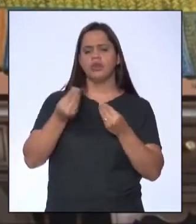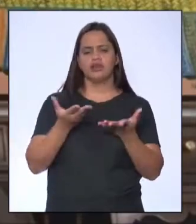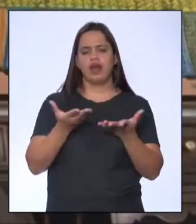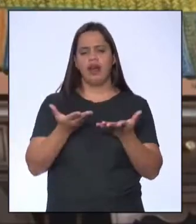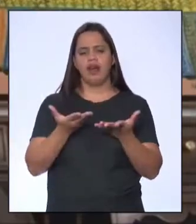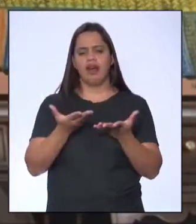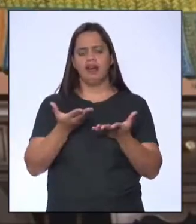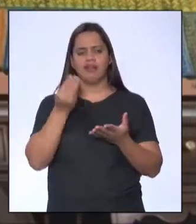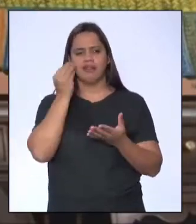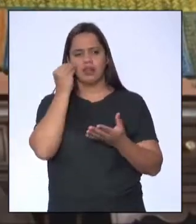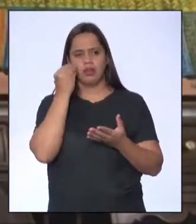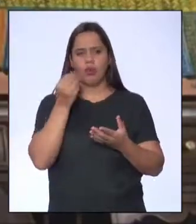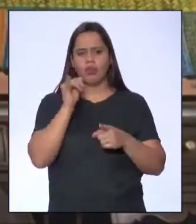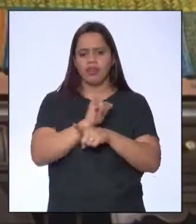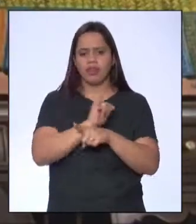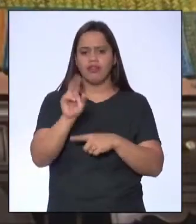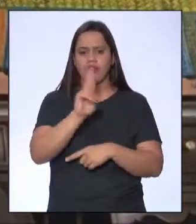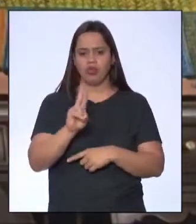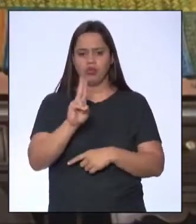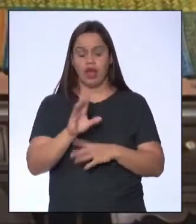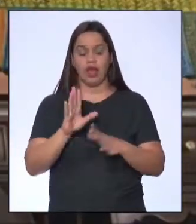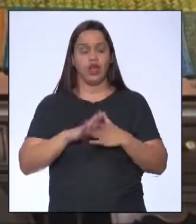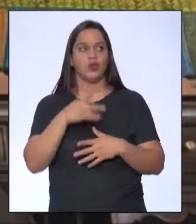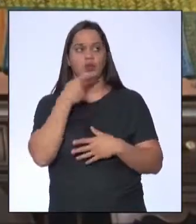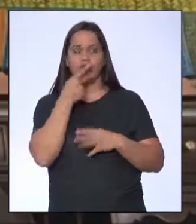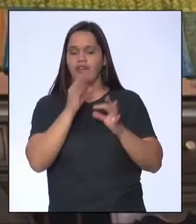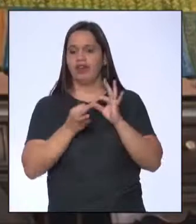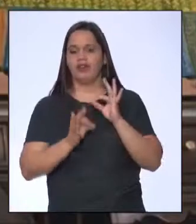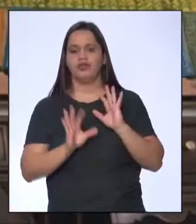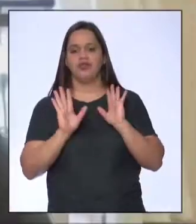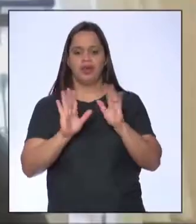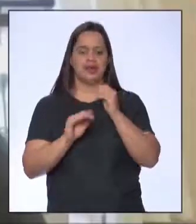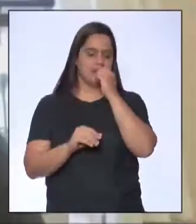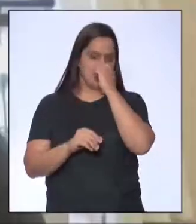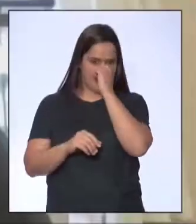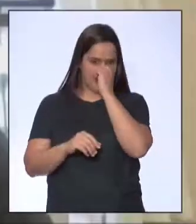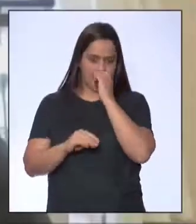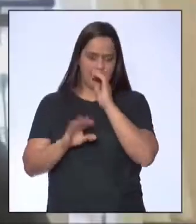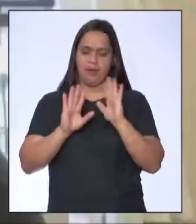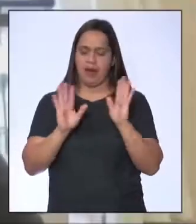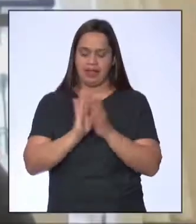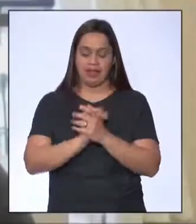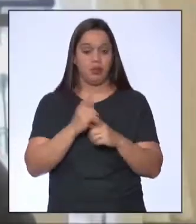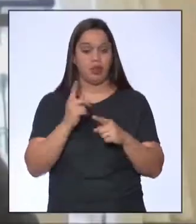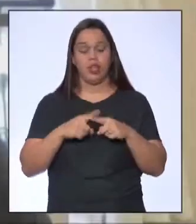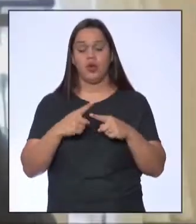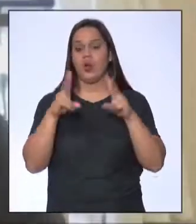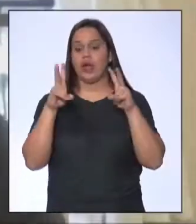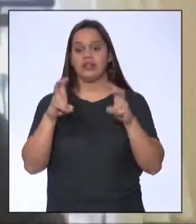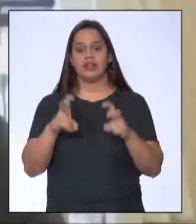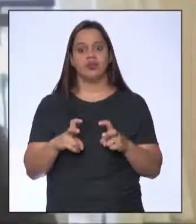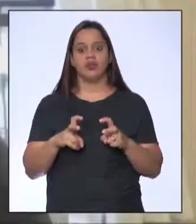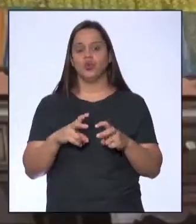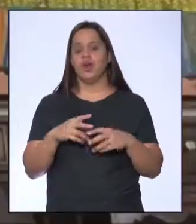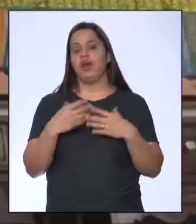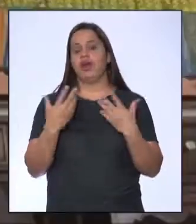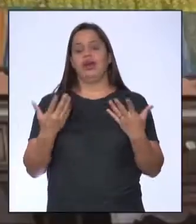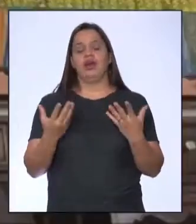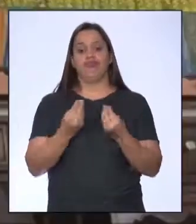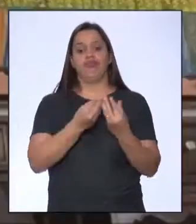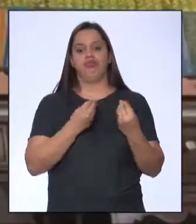um webinar esse dia, estou falando demais, mas é que o assunto é muito... A gente está cheio de dúvidas e eu